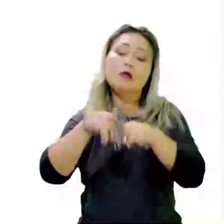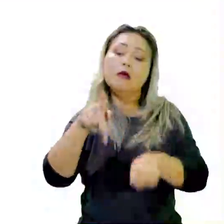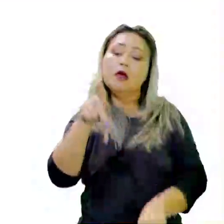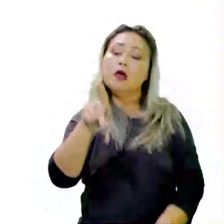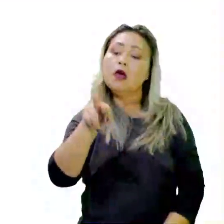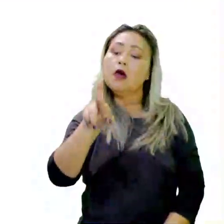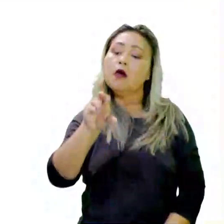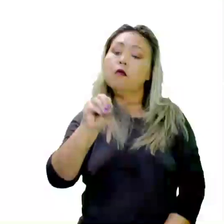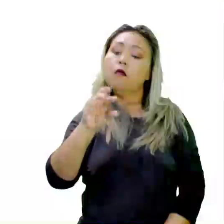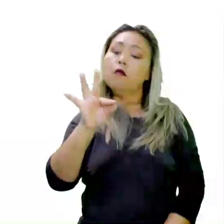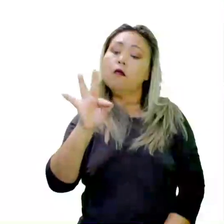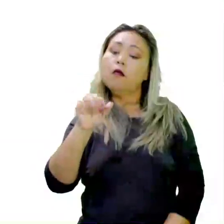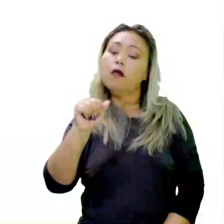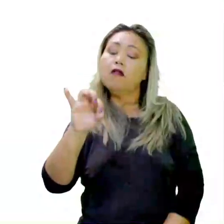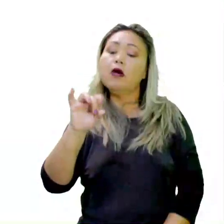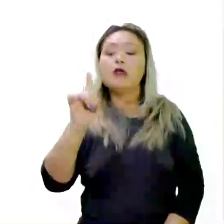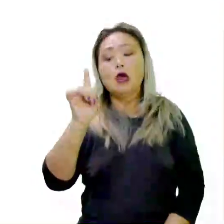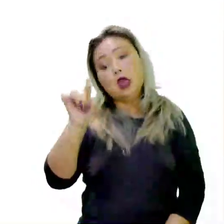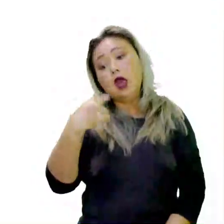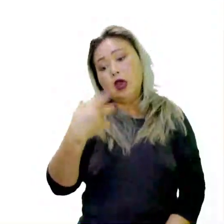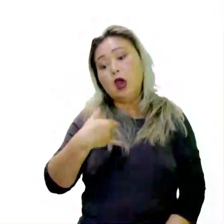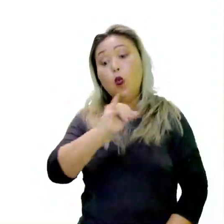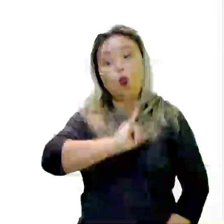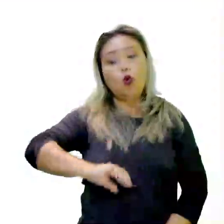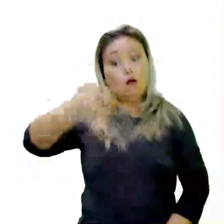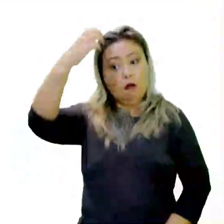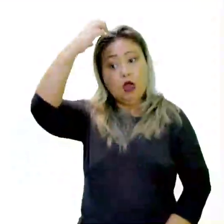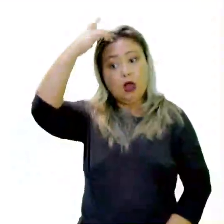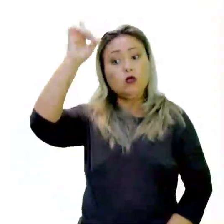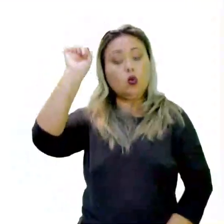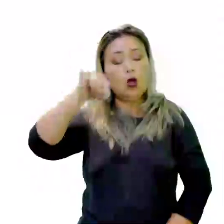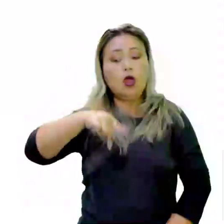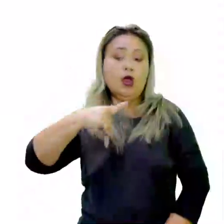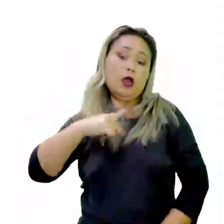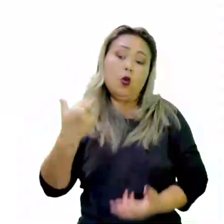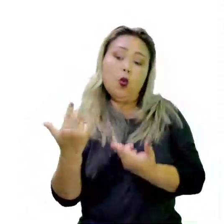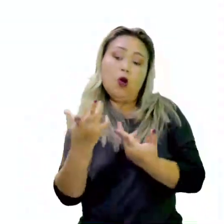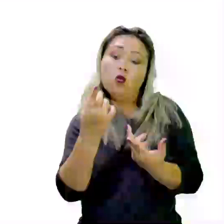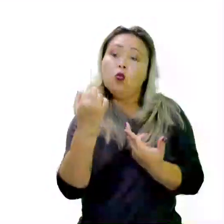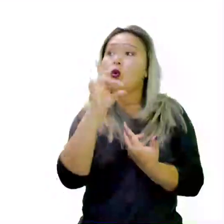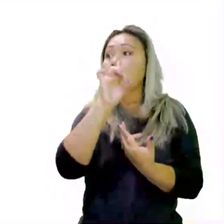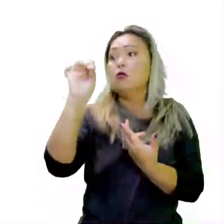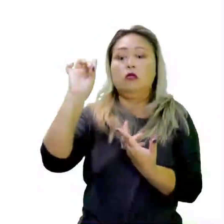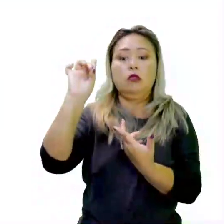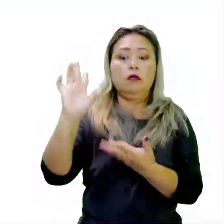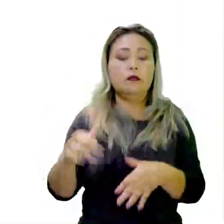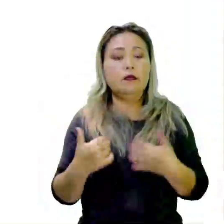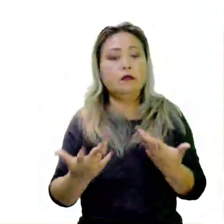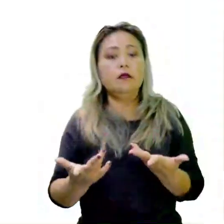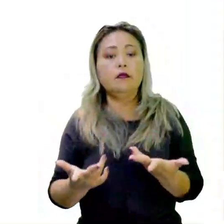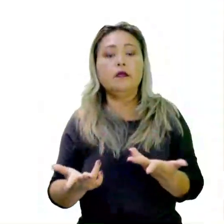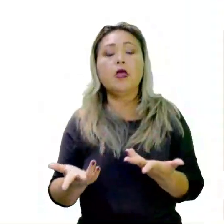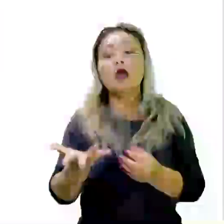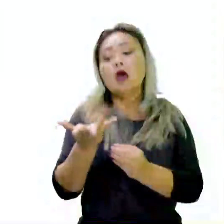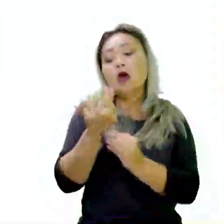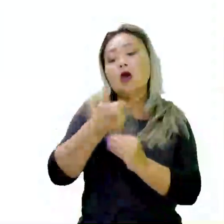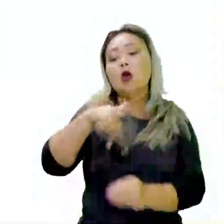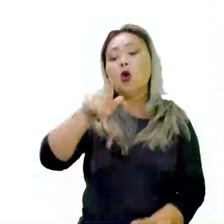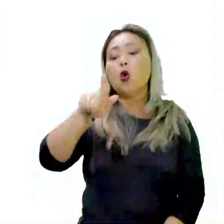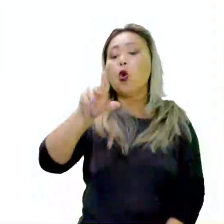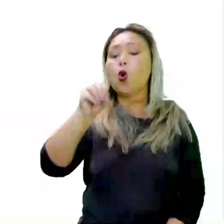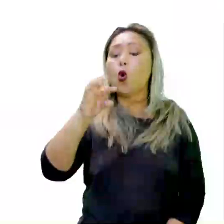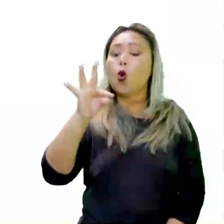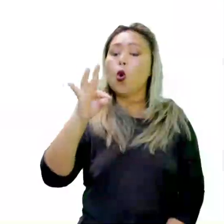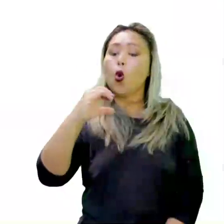era tido também como divino. Exatamente. Uma outra arte que se desenvolveu nesse período foi a arte